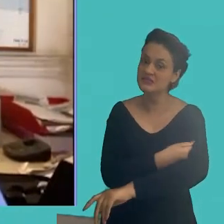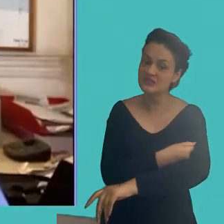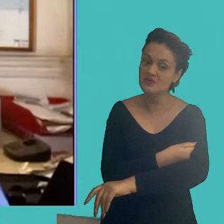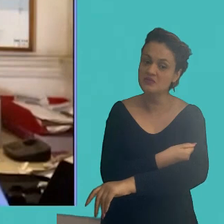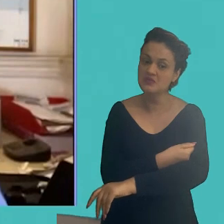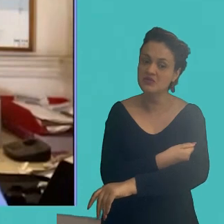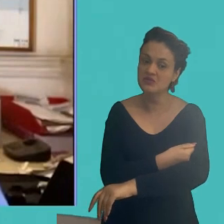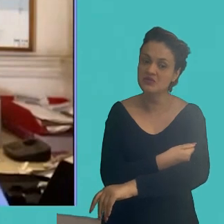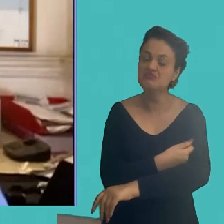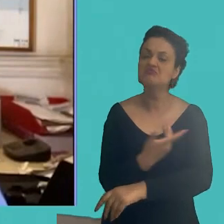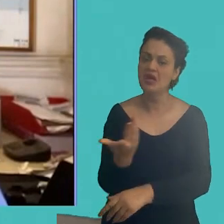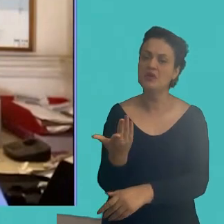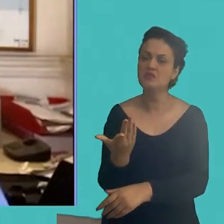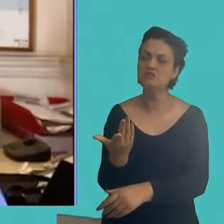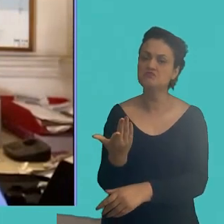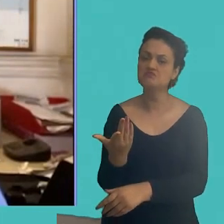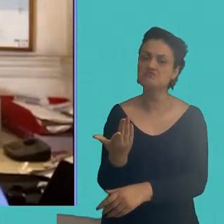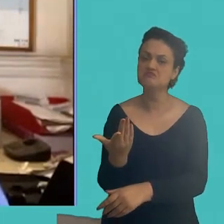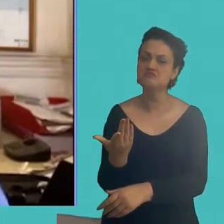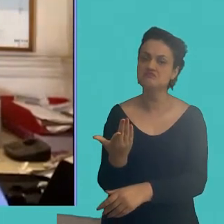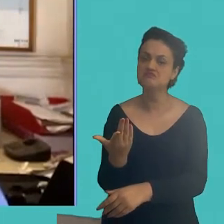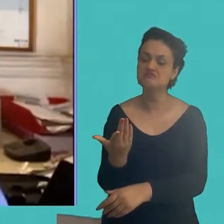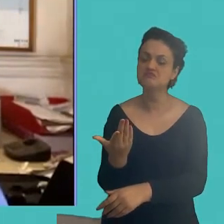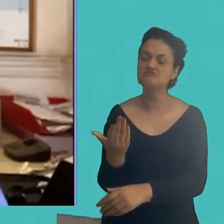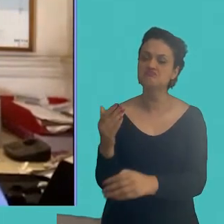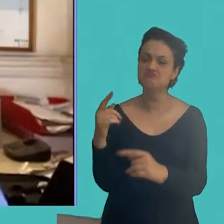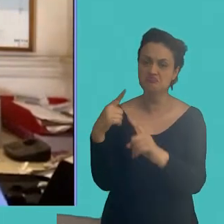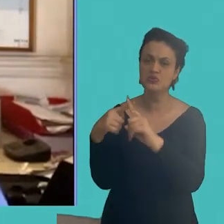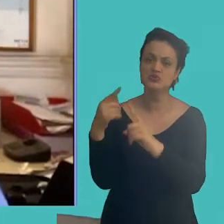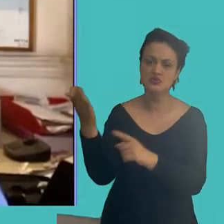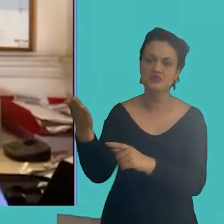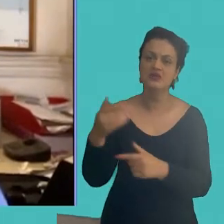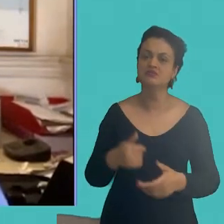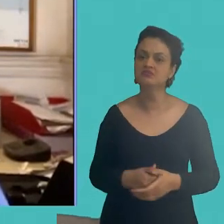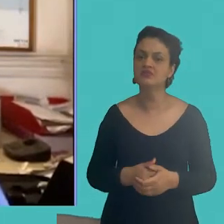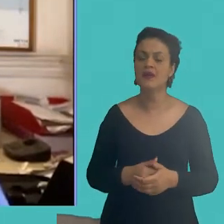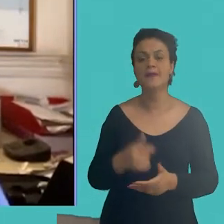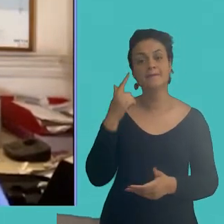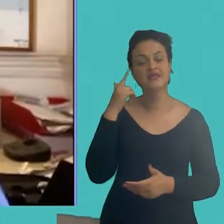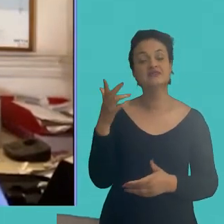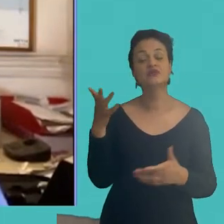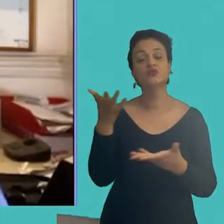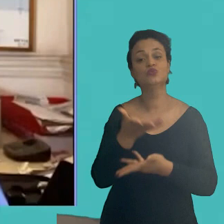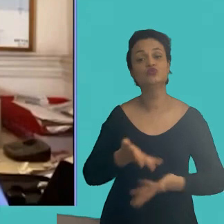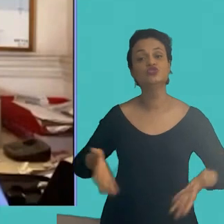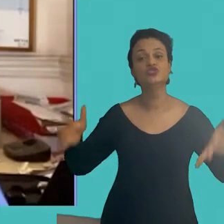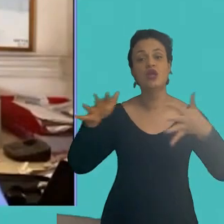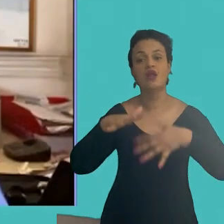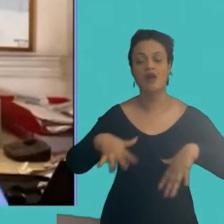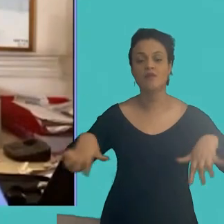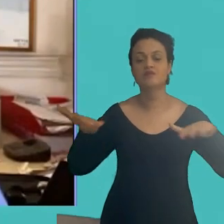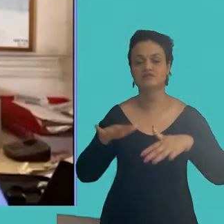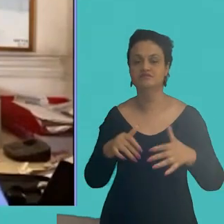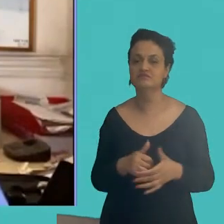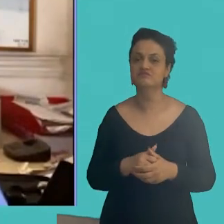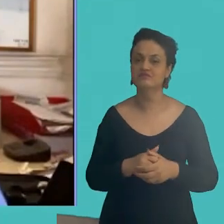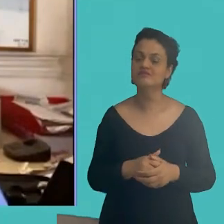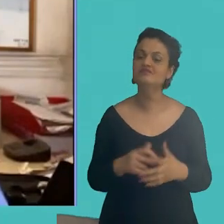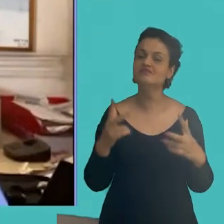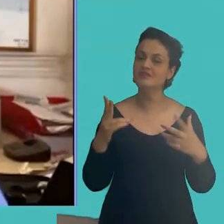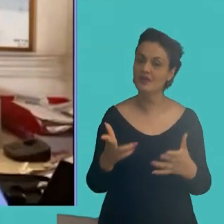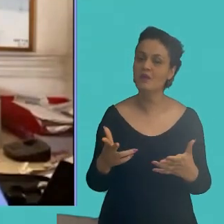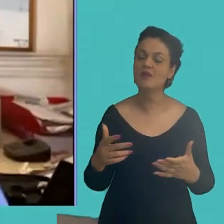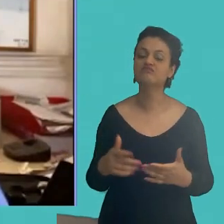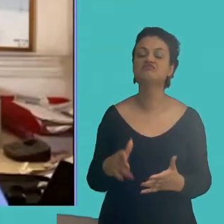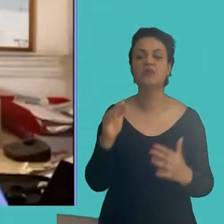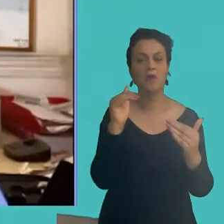rótulo extraordinariamente positivo do ponto de vista da coletividade, assim como eu colocaria o rótulo